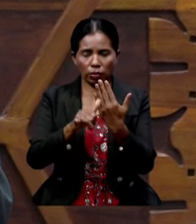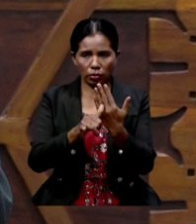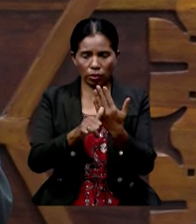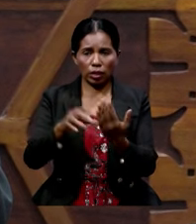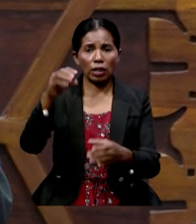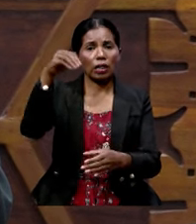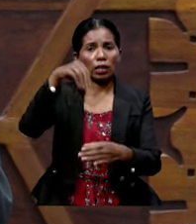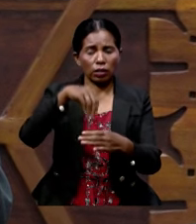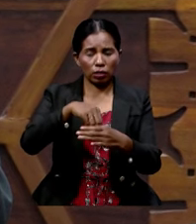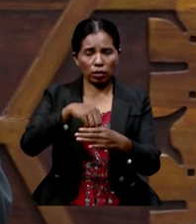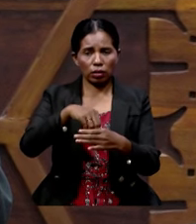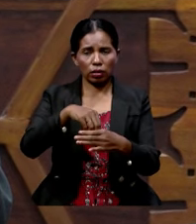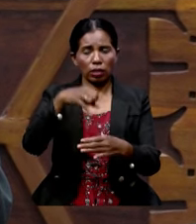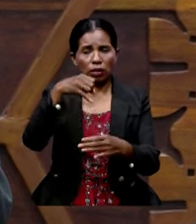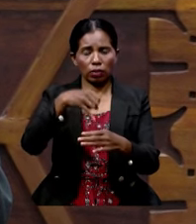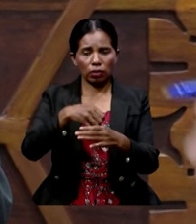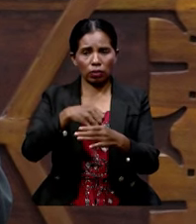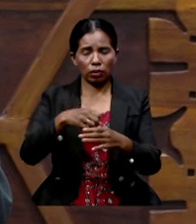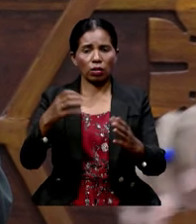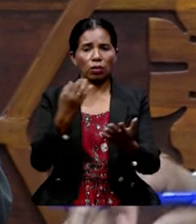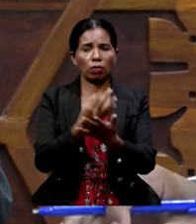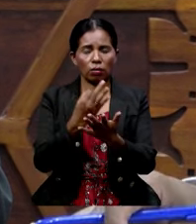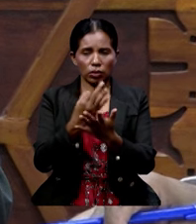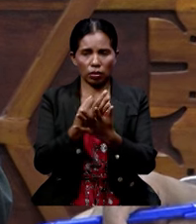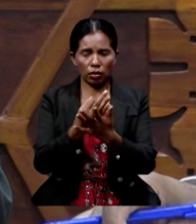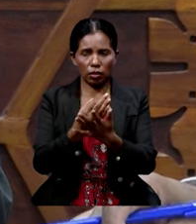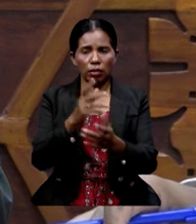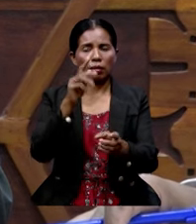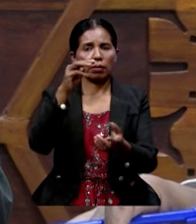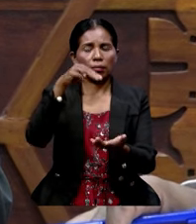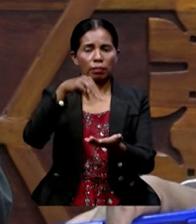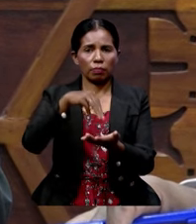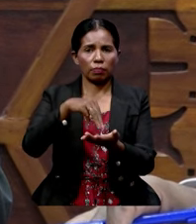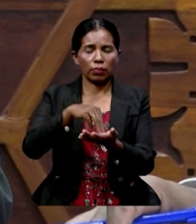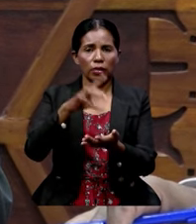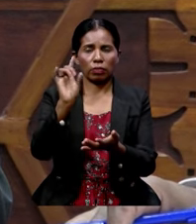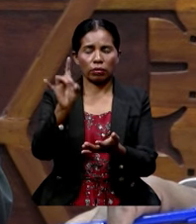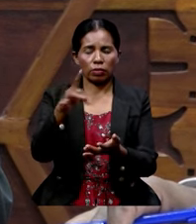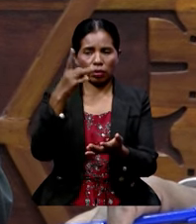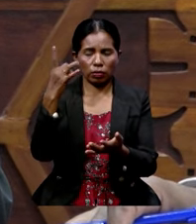inclui capital fundos Nian Mac bilhão